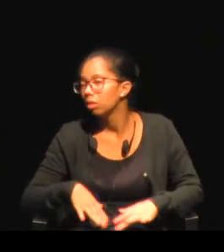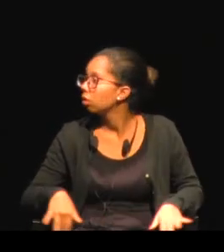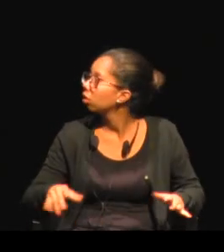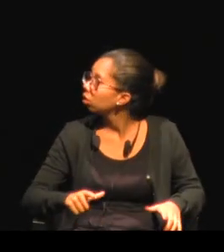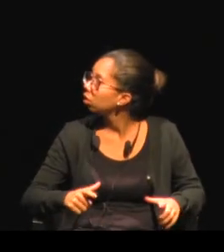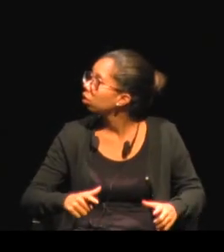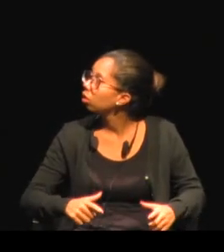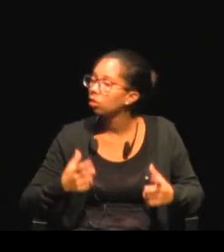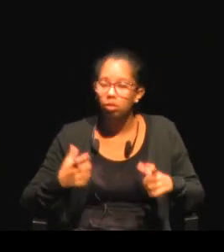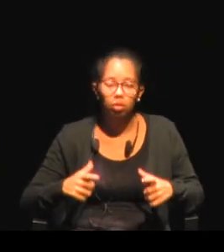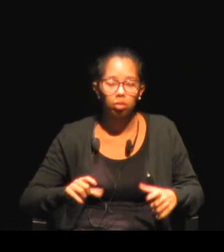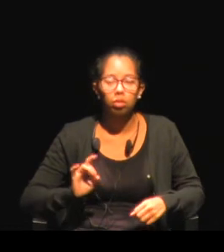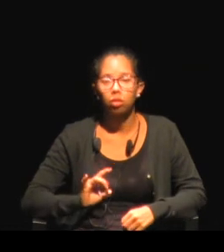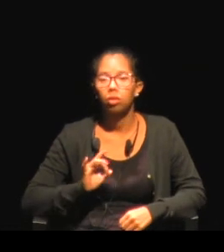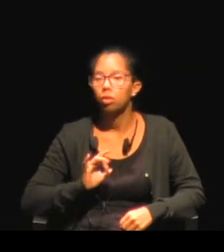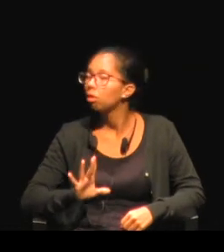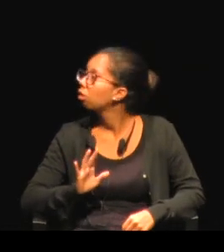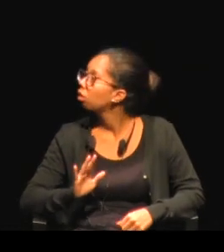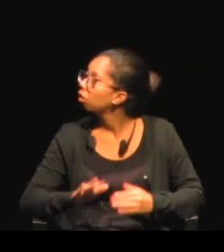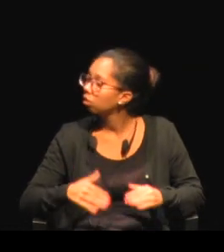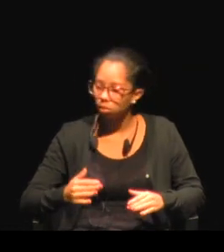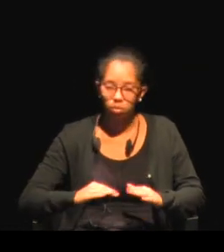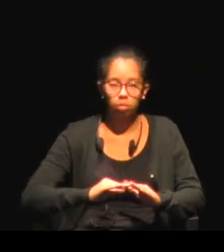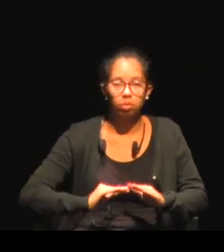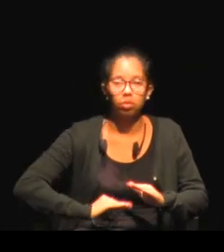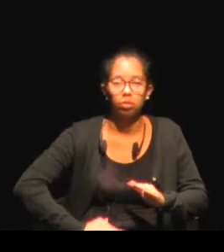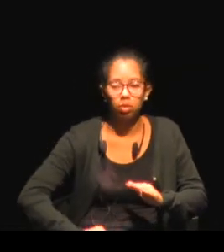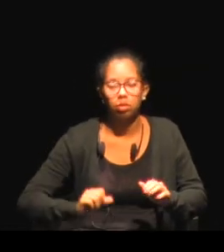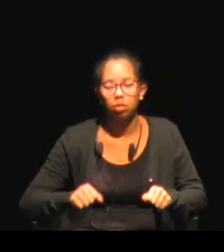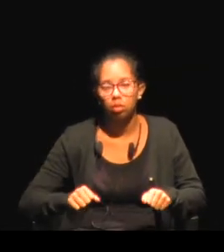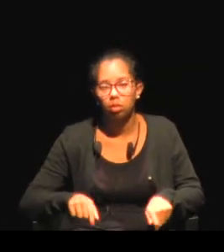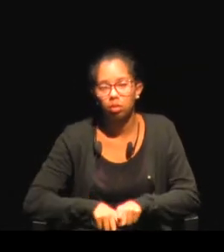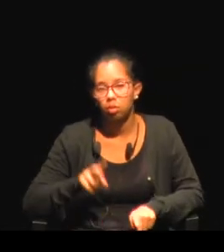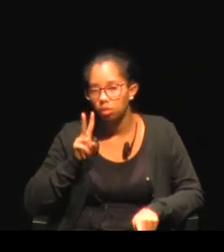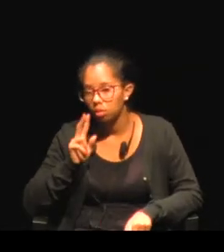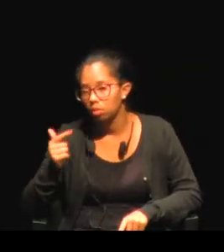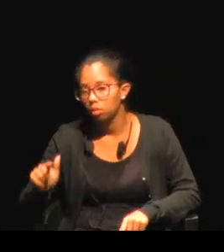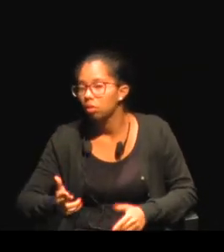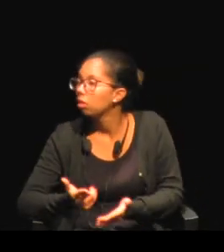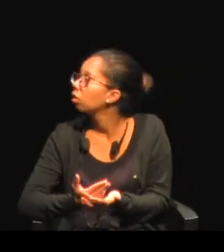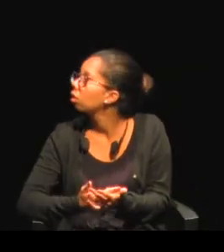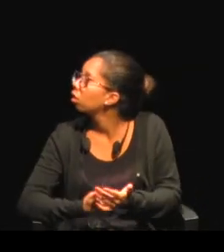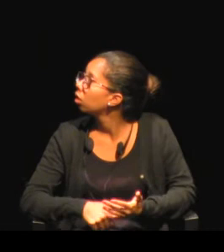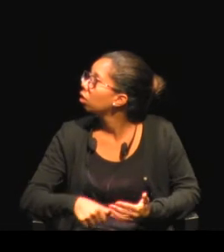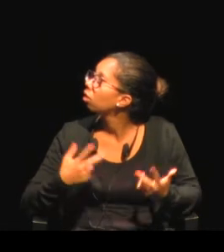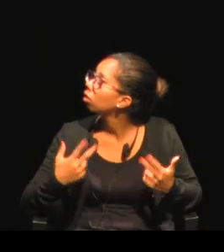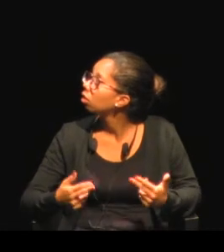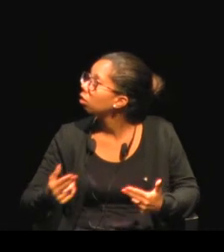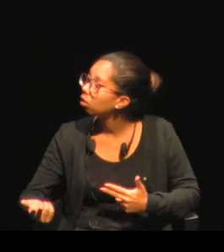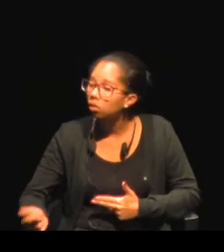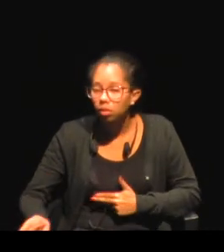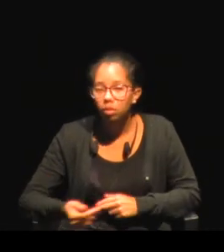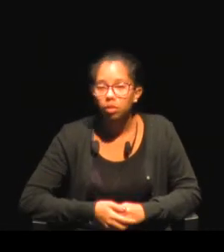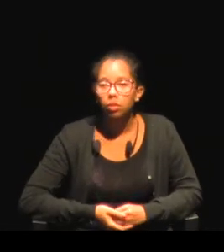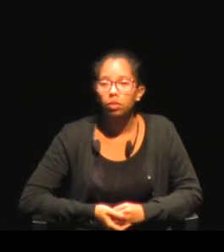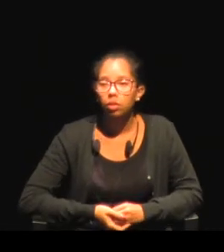foi feita, e o nosso conjunto está aqui, o CTN e a Secretaria aqui, e o museu propriamente dito lá, e a cidade, mais uma vez, atravessando esse conjunto